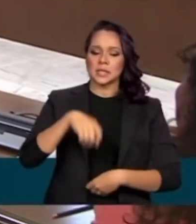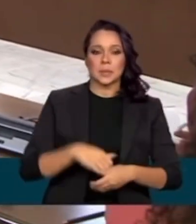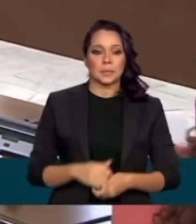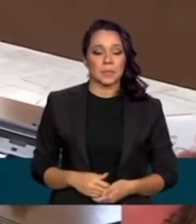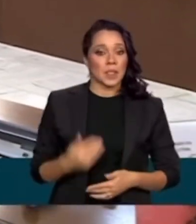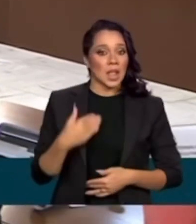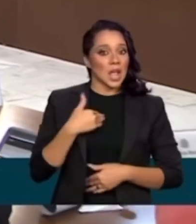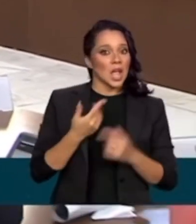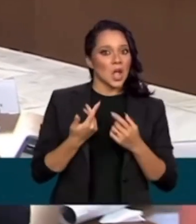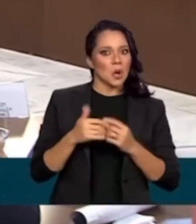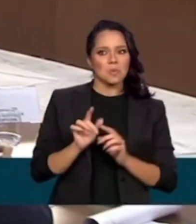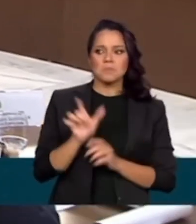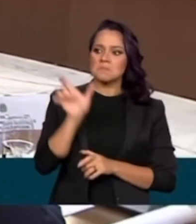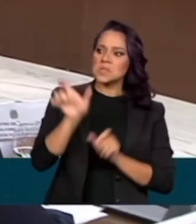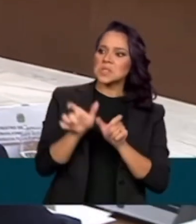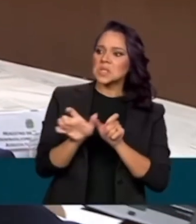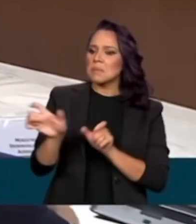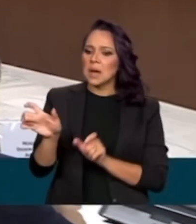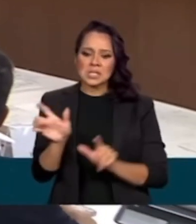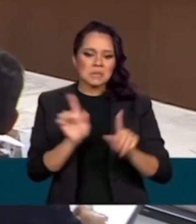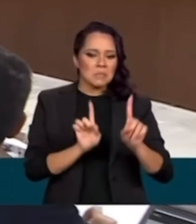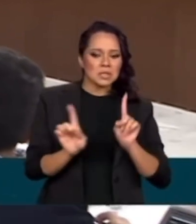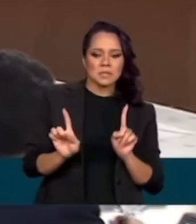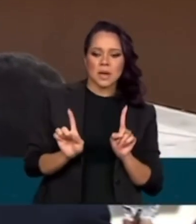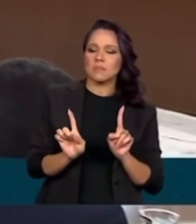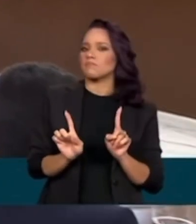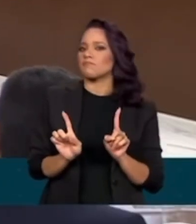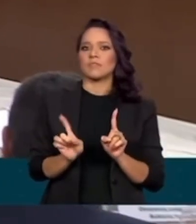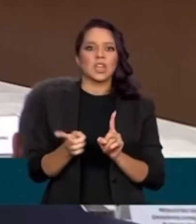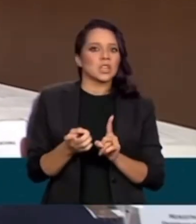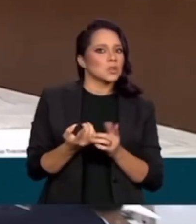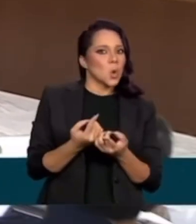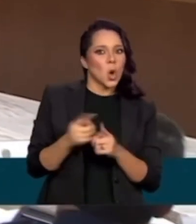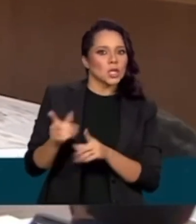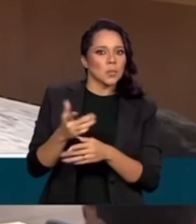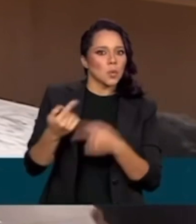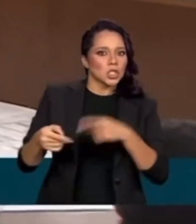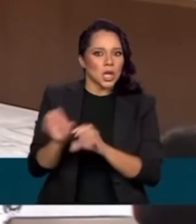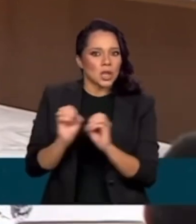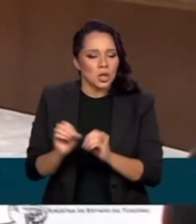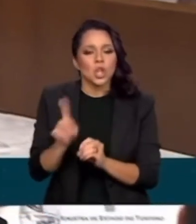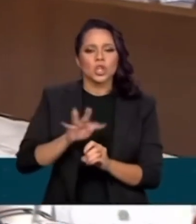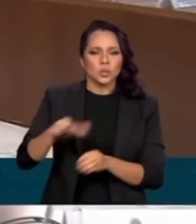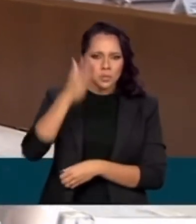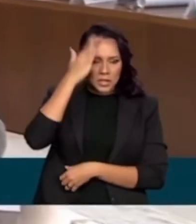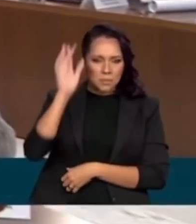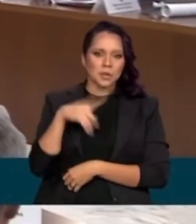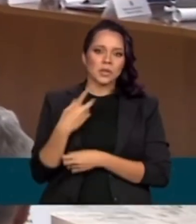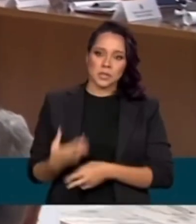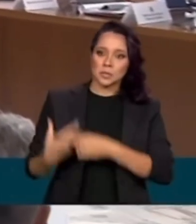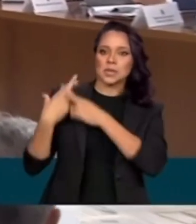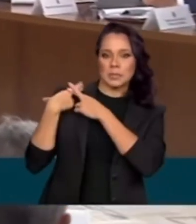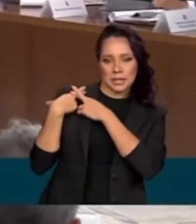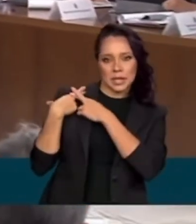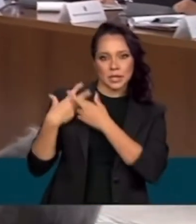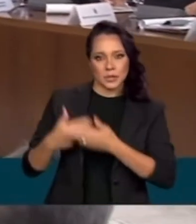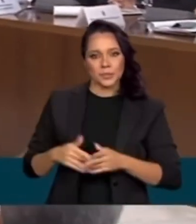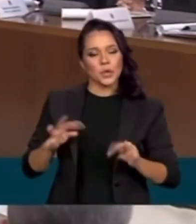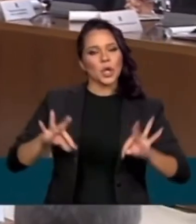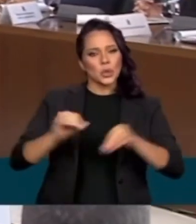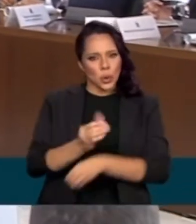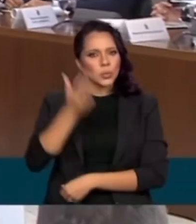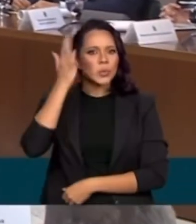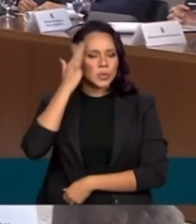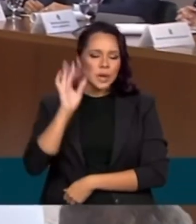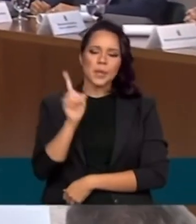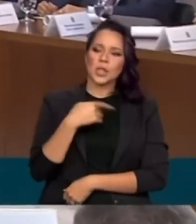Eu não faço distinção e não quero criminalizar a política. Todo mundo sabe da nossa responsabilidade. Todo mundo